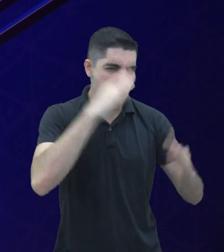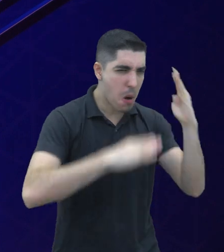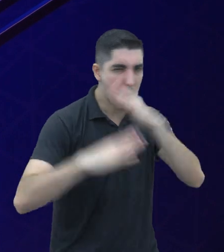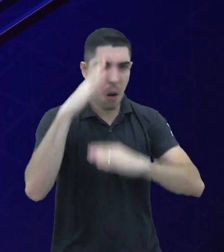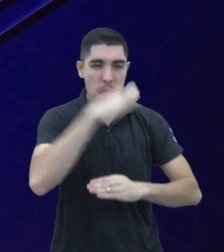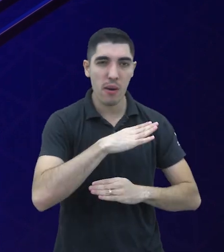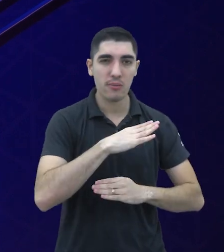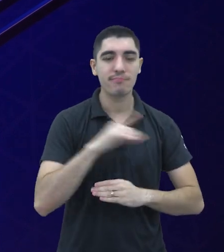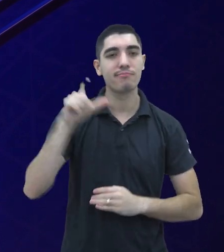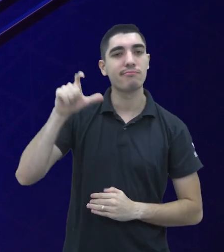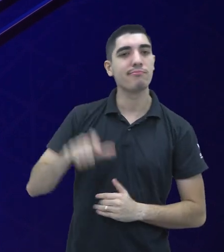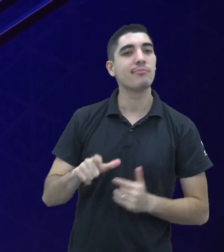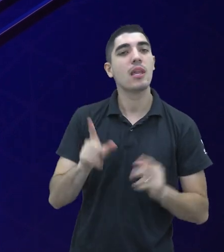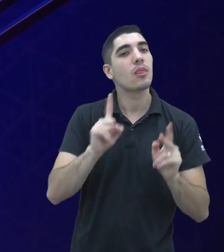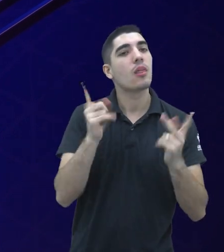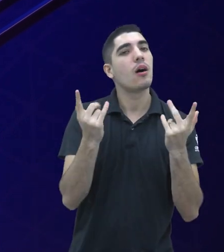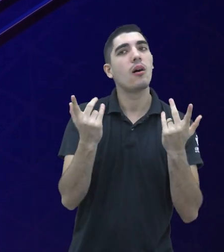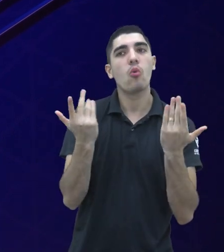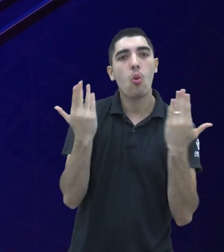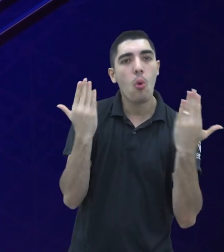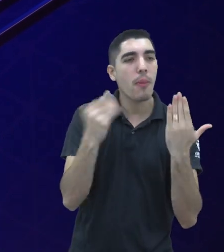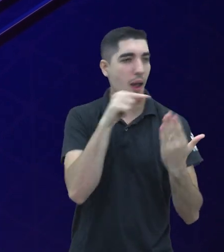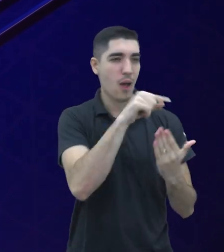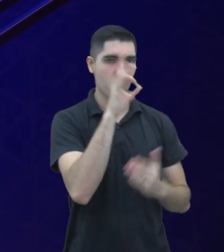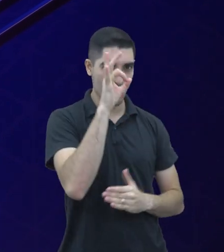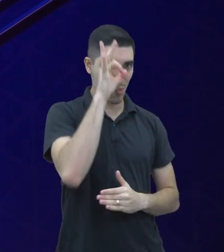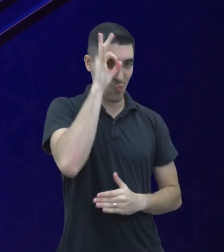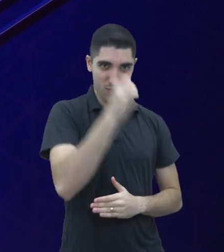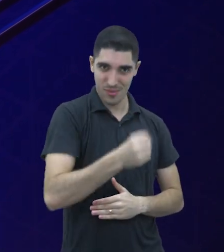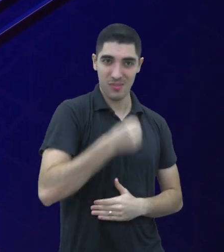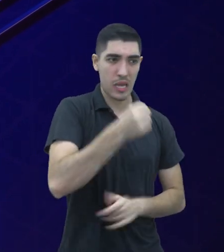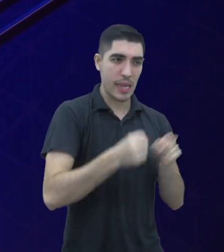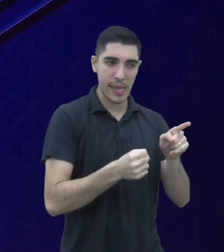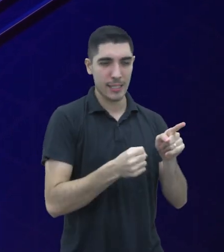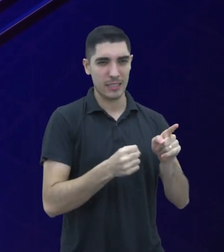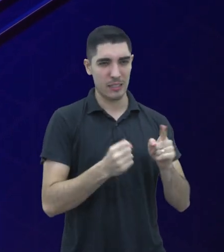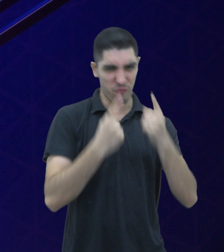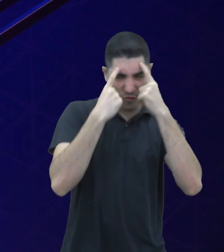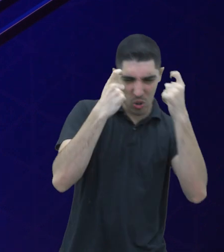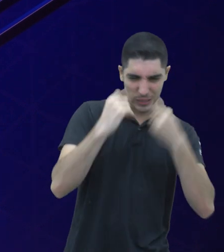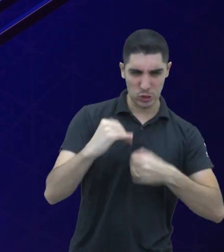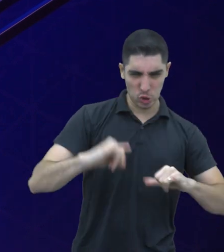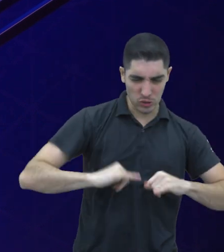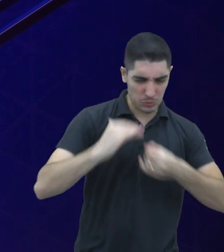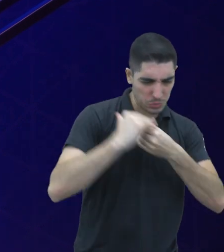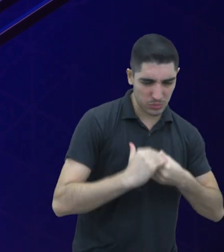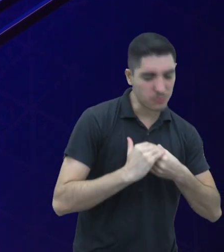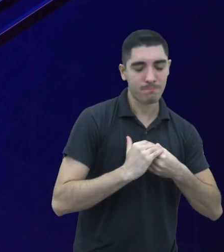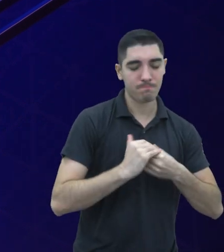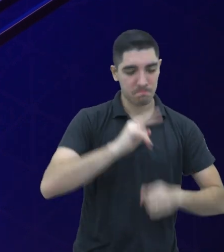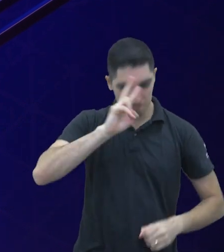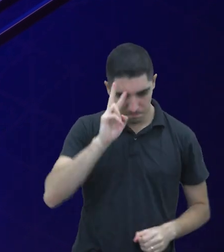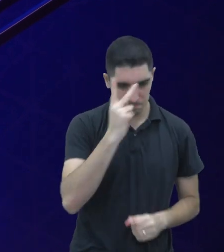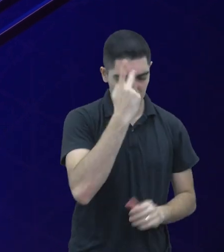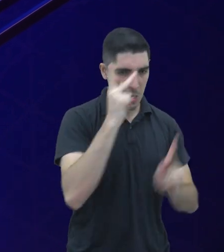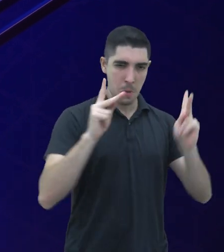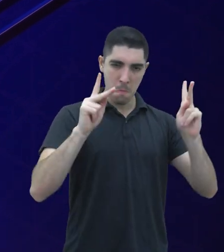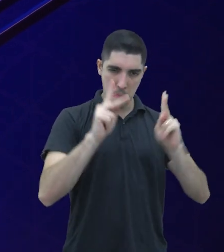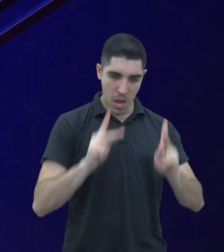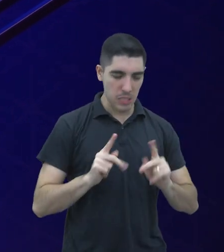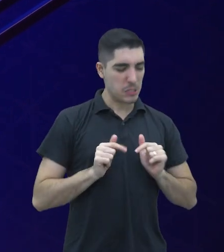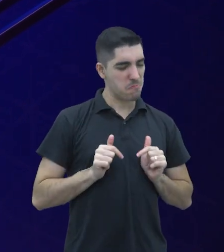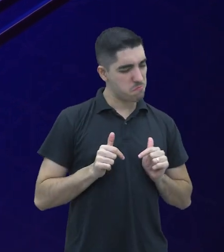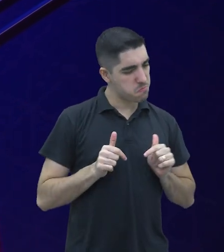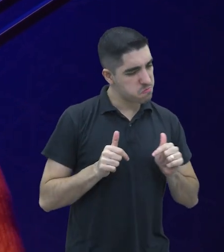Ele simplesmente ficou maluco e se tornou uma pessoa violenta, e até com pessoas